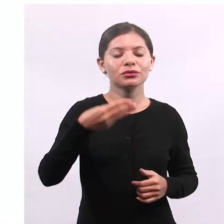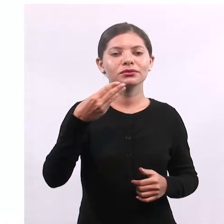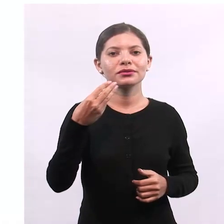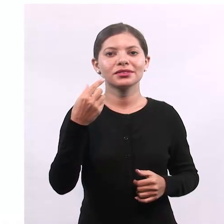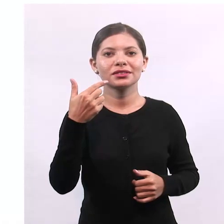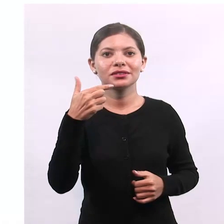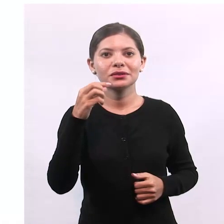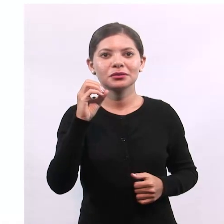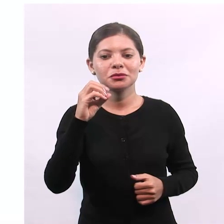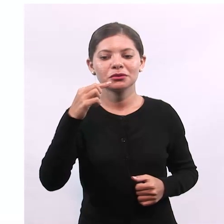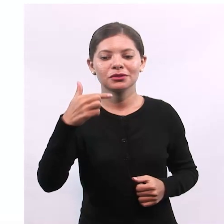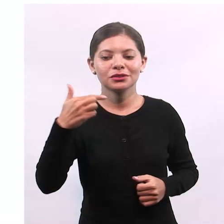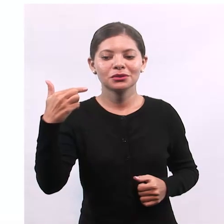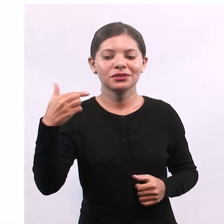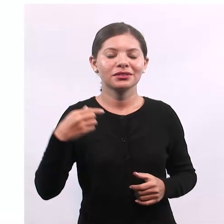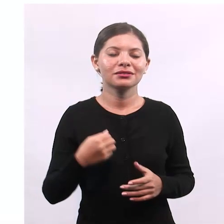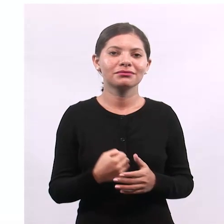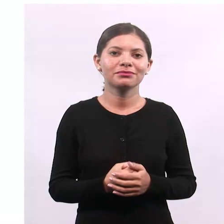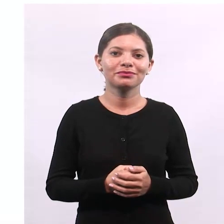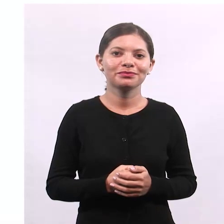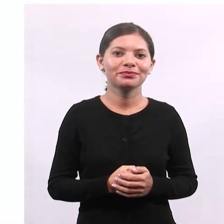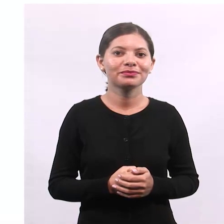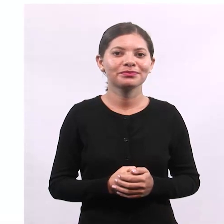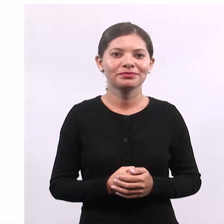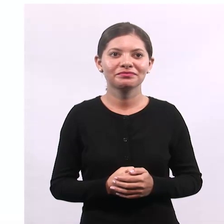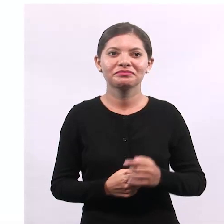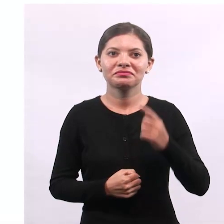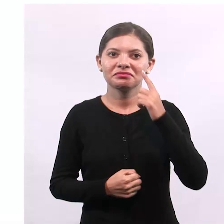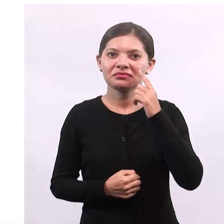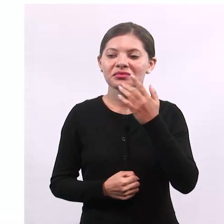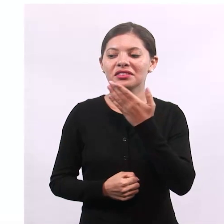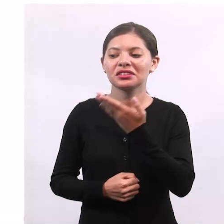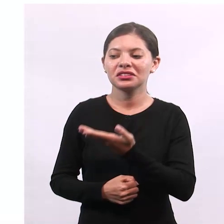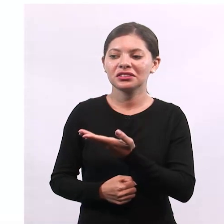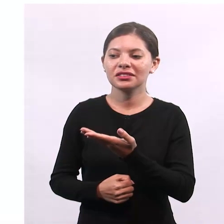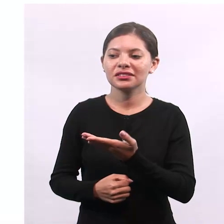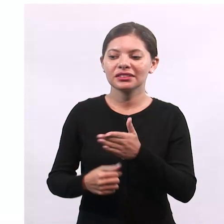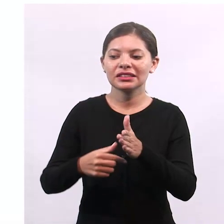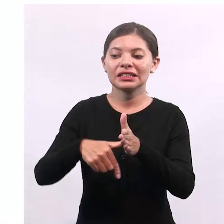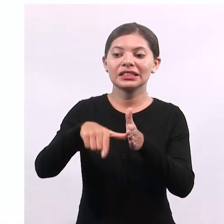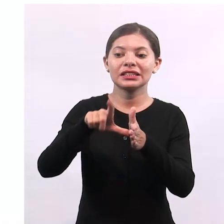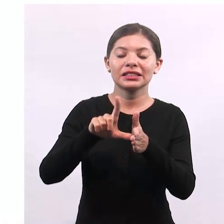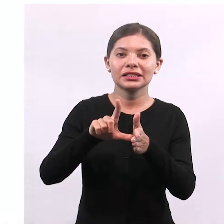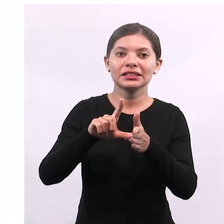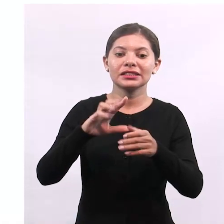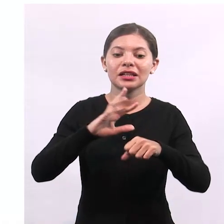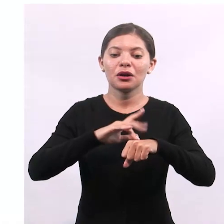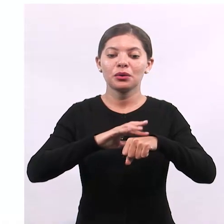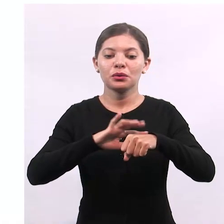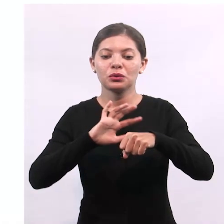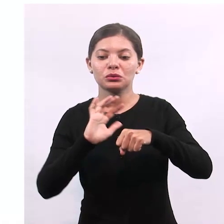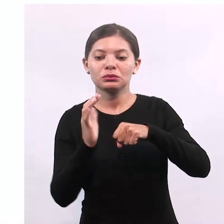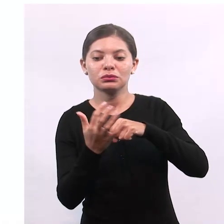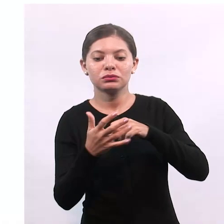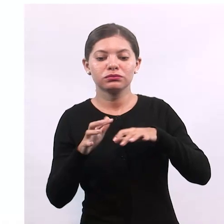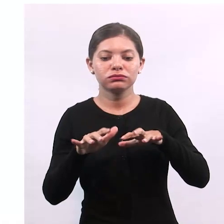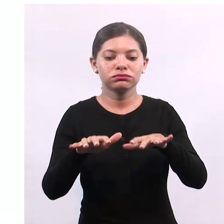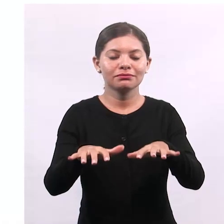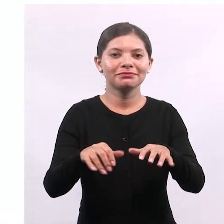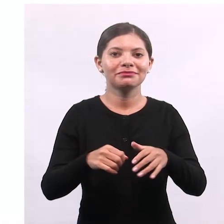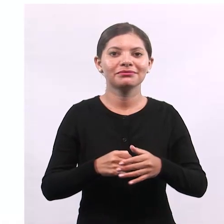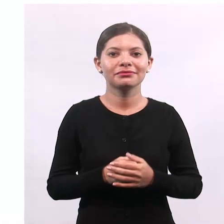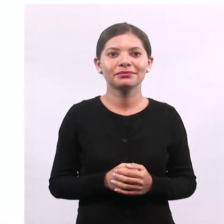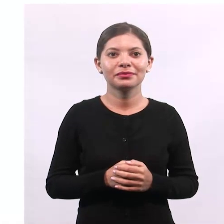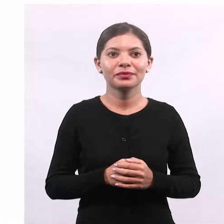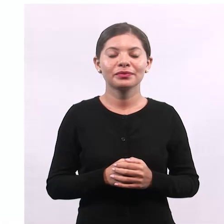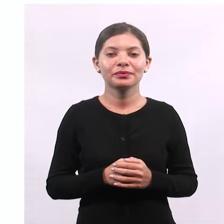E aí ele pode até dizer olha isso voltou a números anteriores próximos à pandemia então quer dizer no período da pandemia